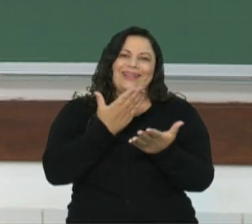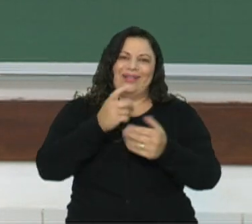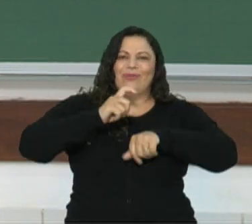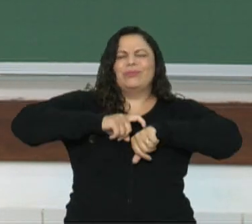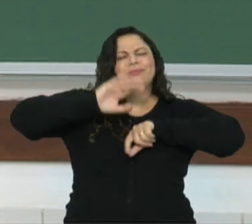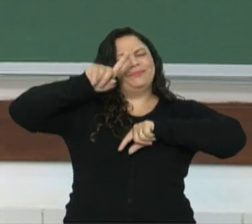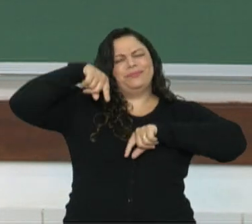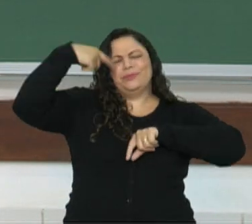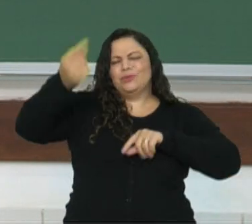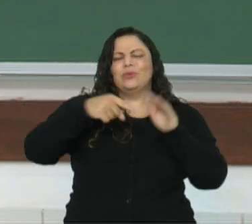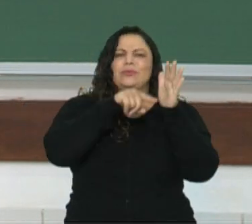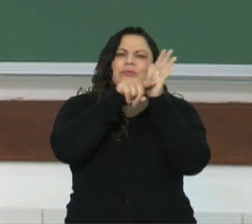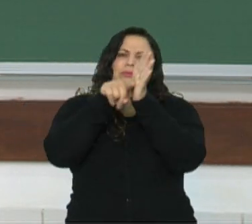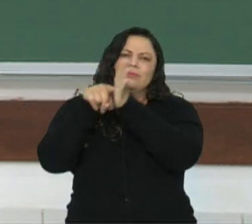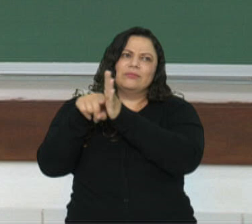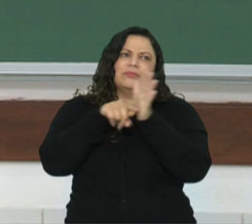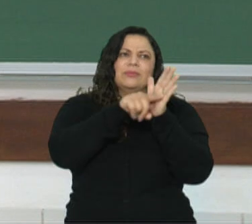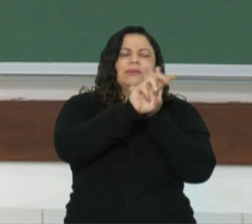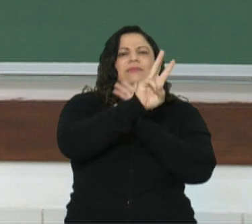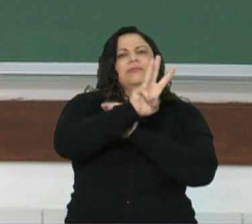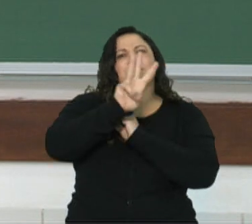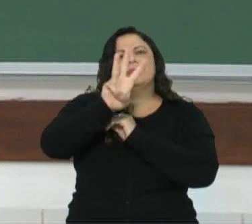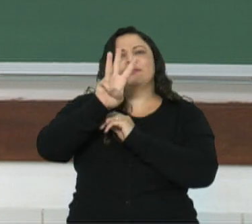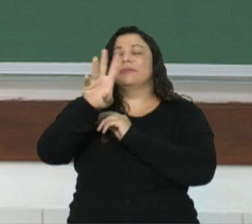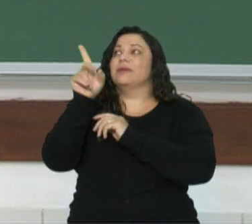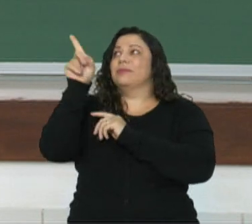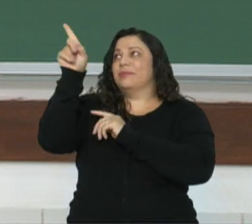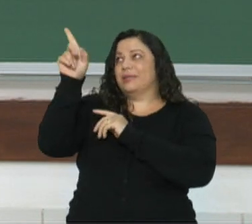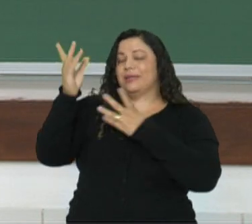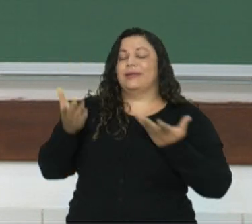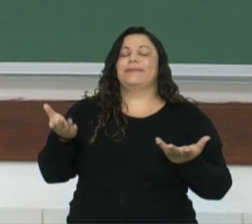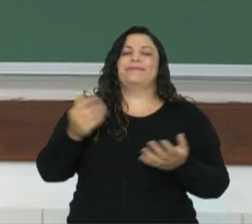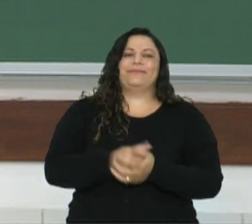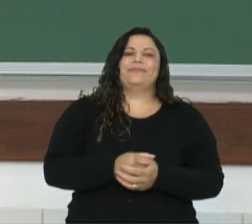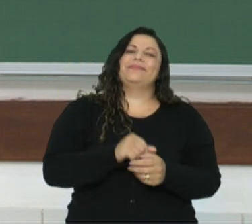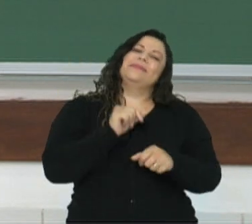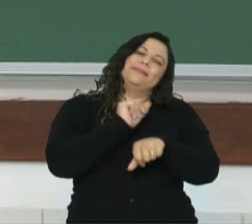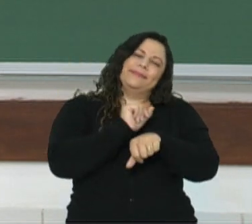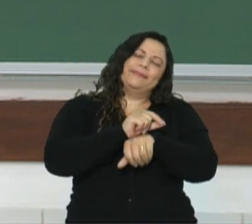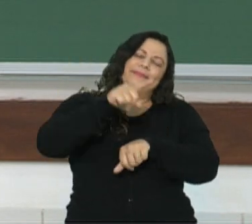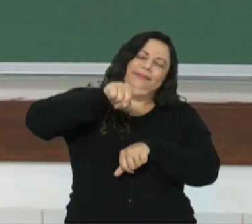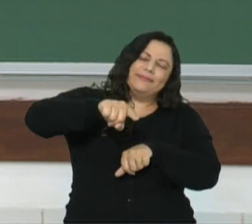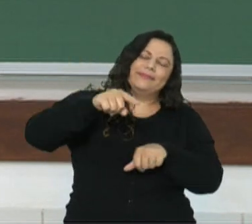Poderão dar uma pesquisada nas referências e aguardo vocês.